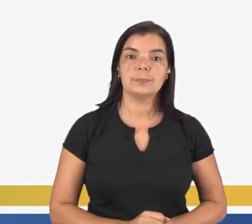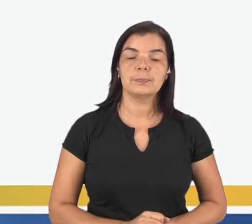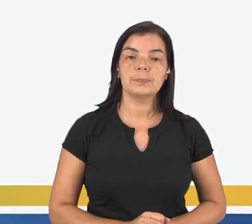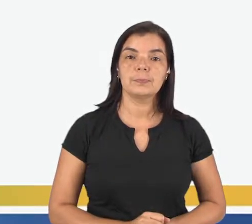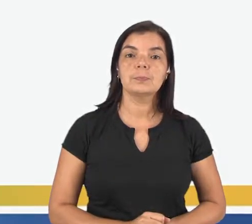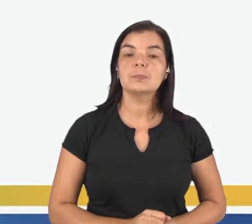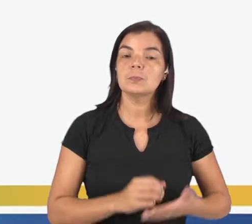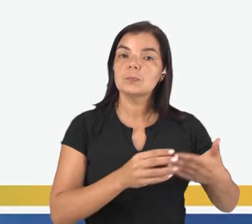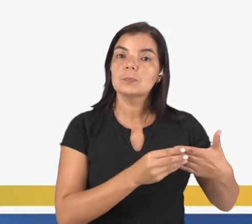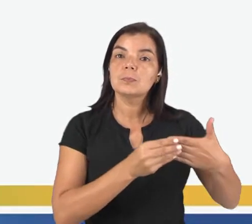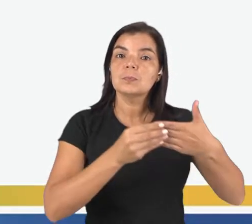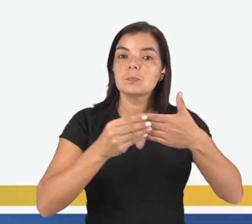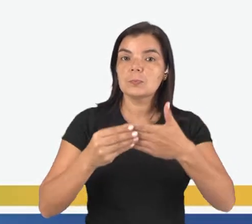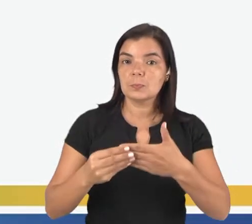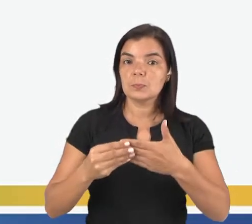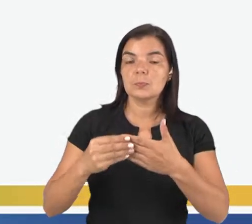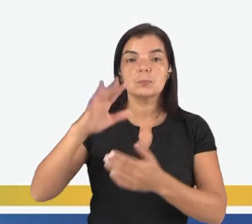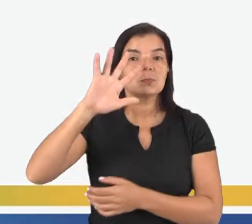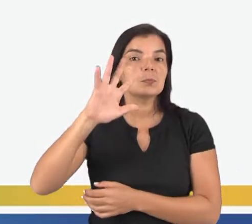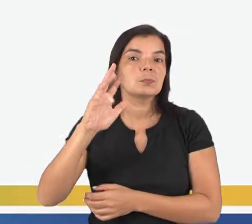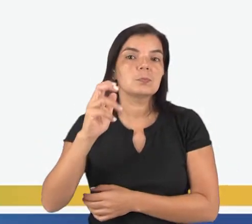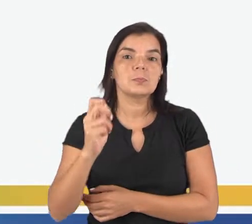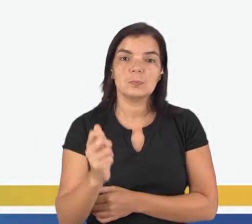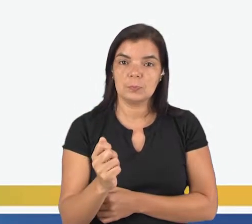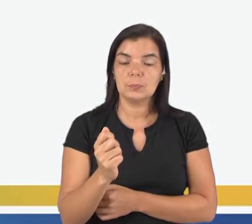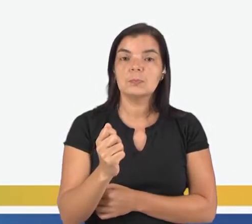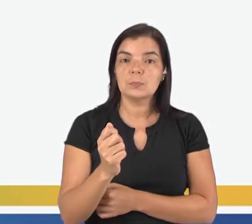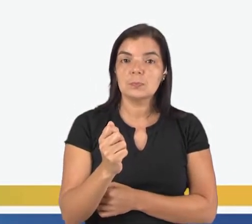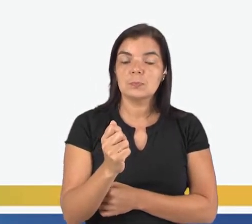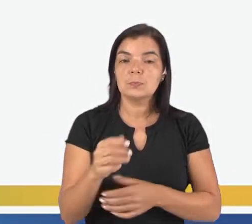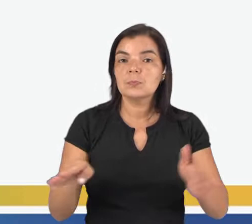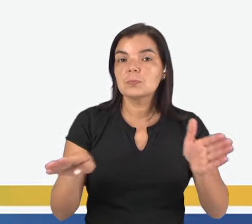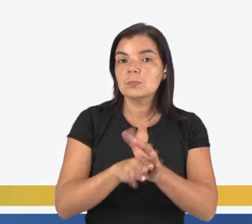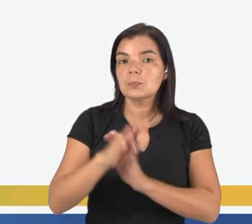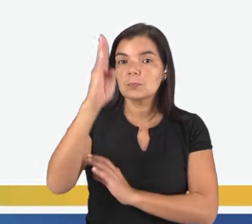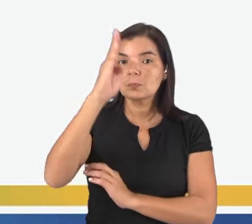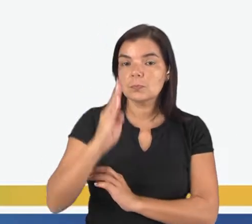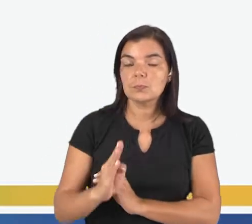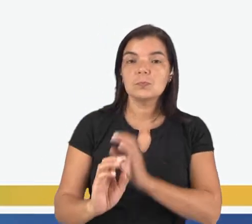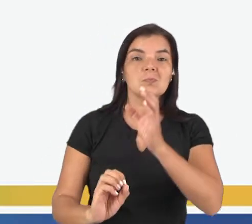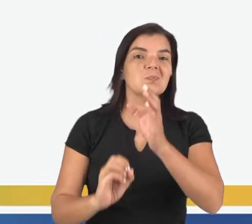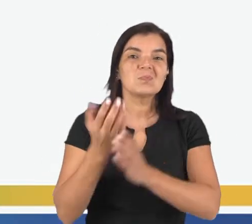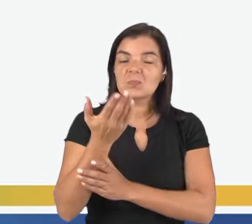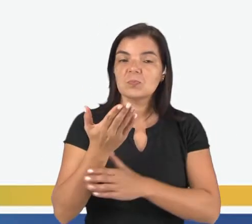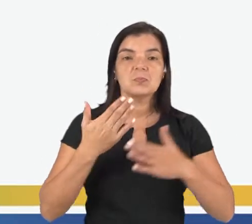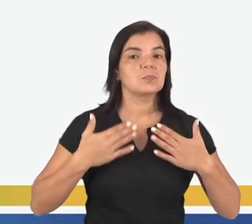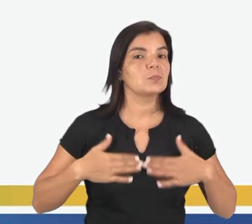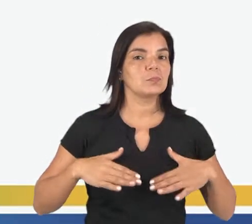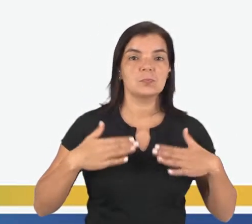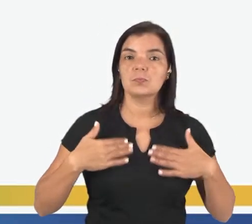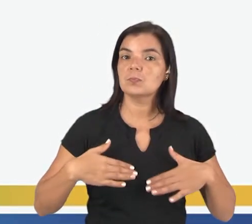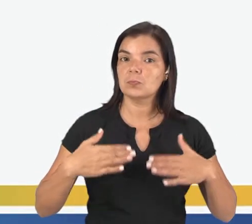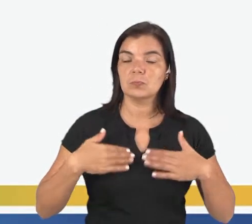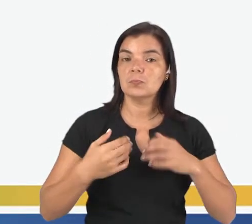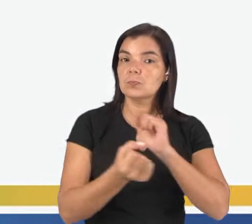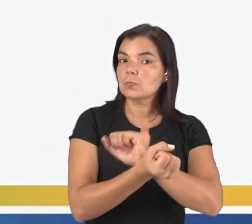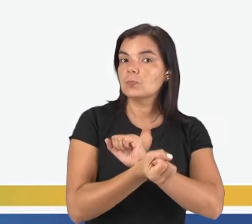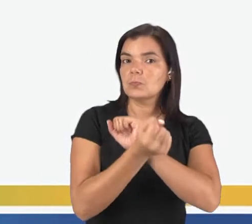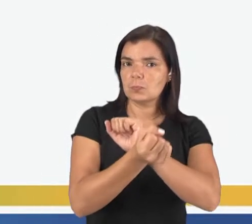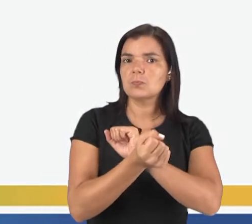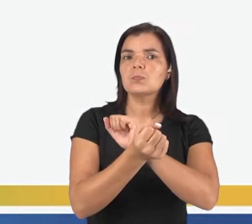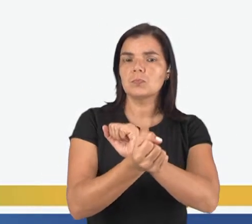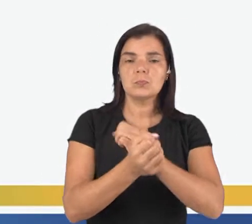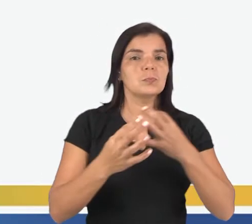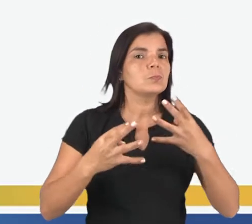Essa vinda dos escravos para o Brasil, ela não ocorreu de forma tranquila. Eles vieram, muitos